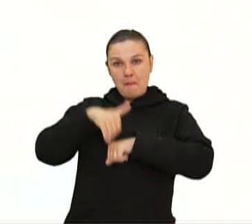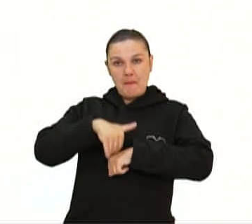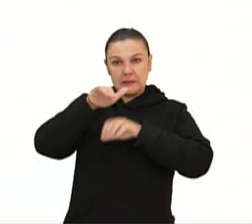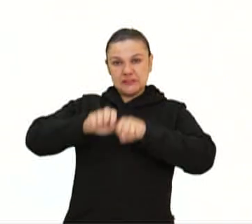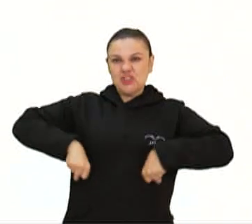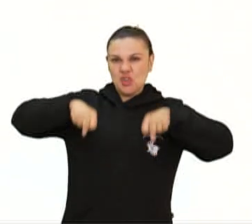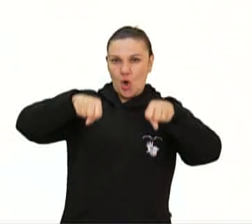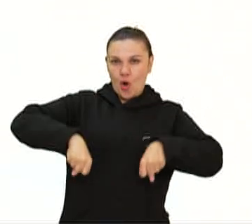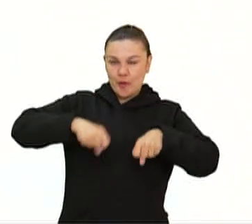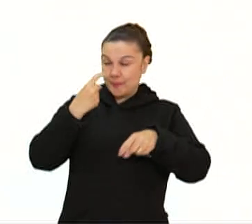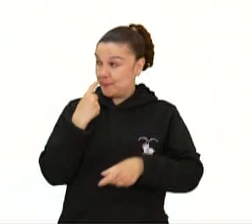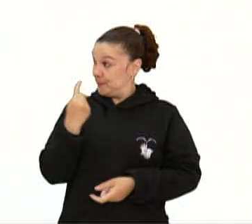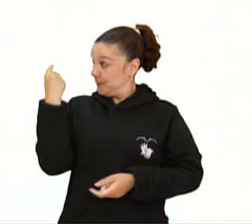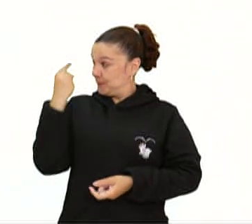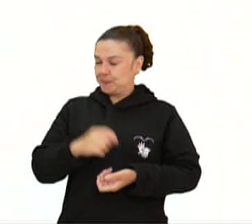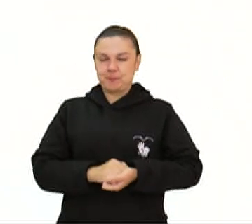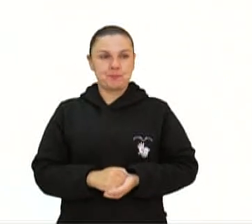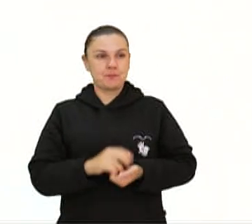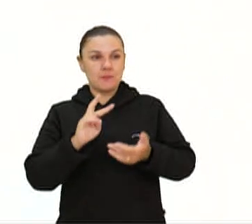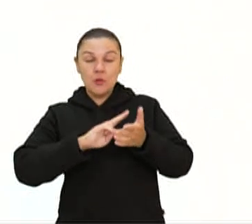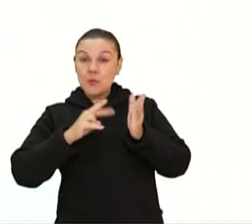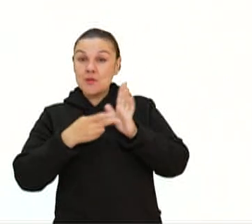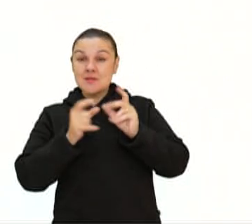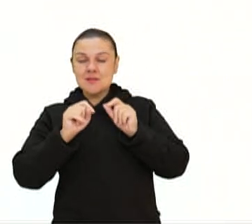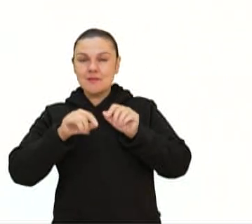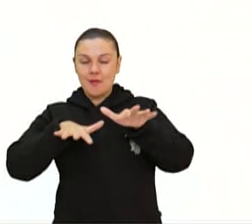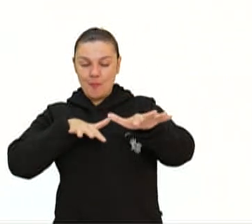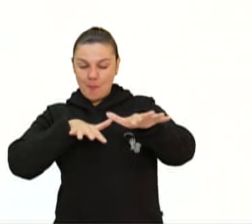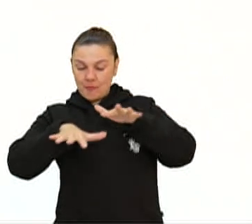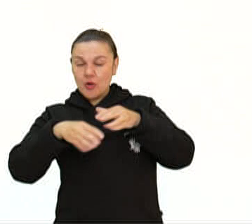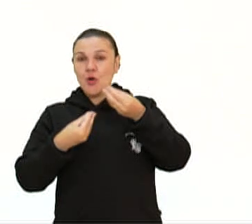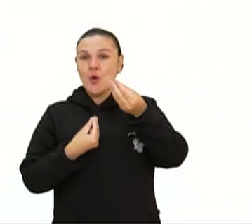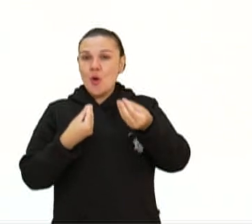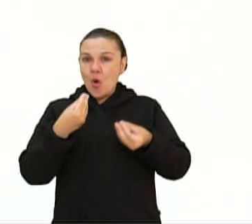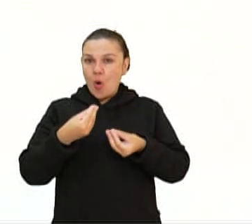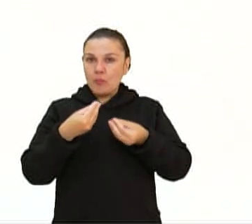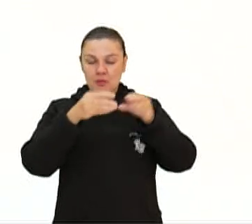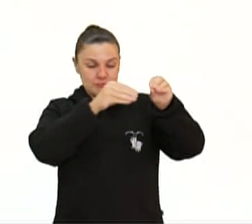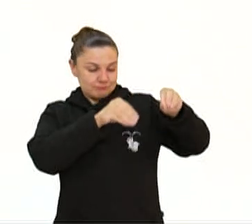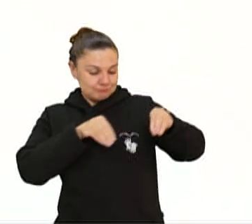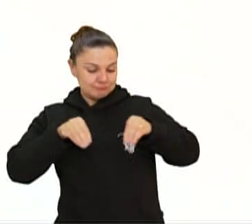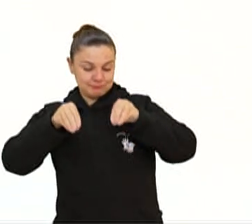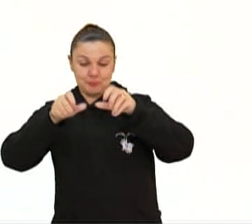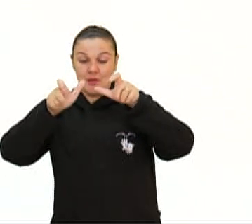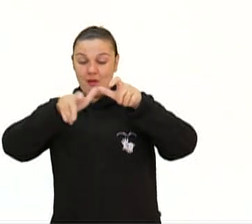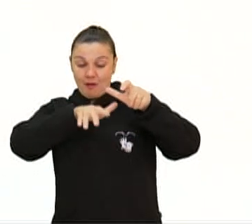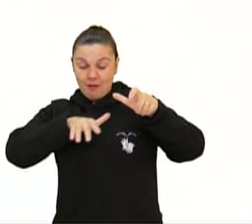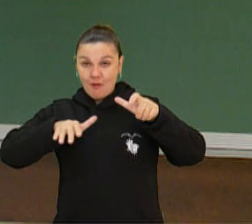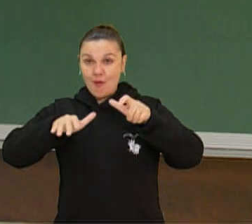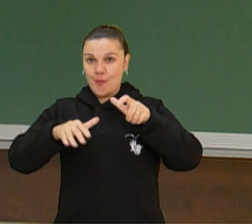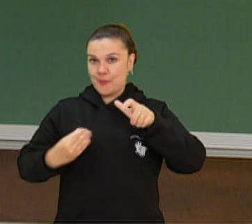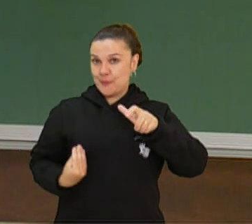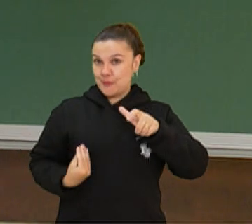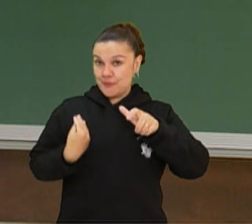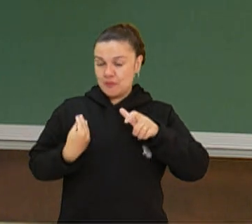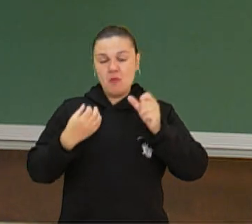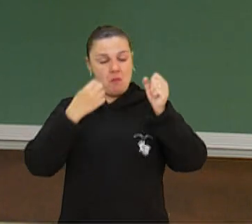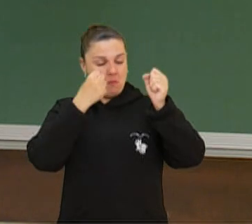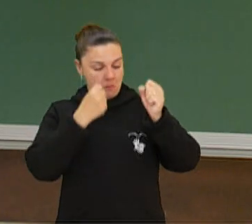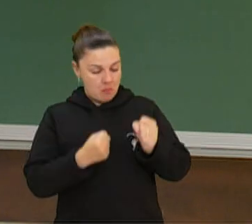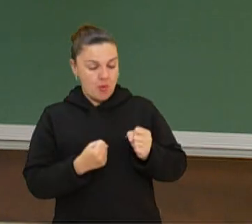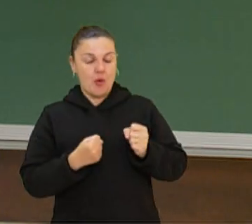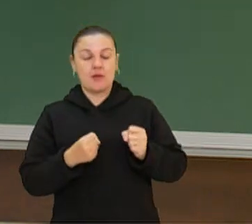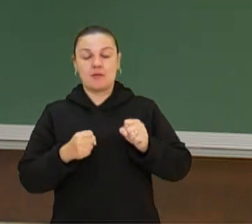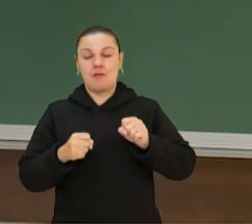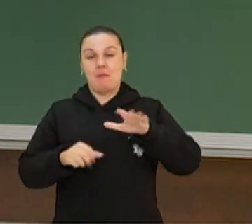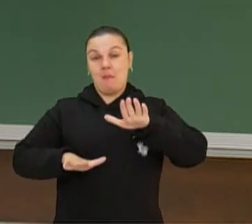nosso planeta aí, tá? O que é a locomoção? É o modo como o animal se desloca no meio onde se encontra. Então ele pode se deslocar usando